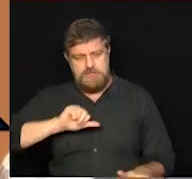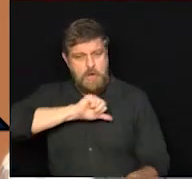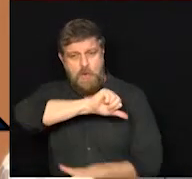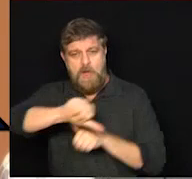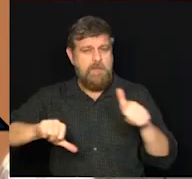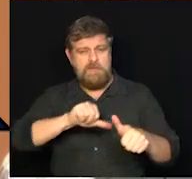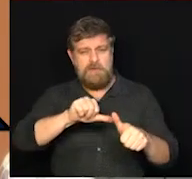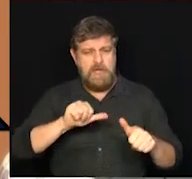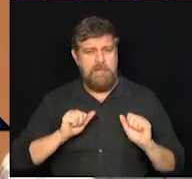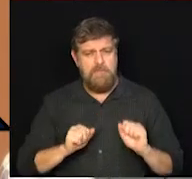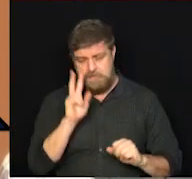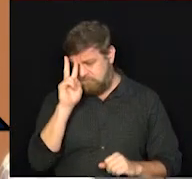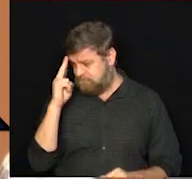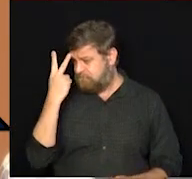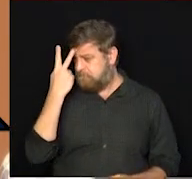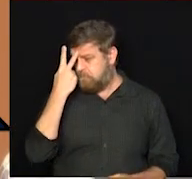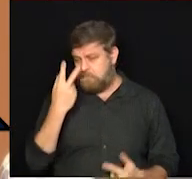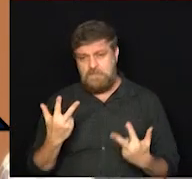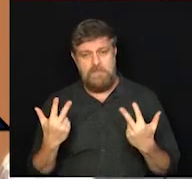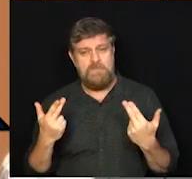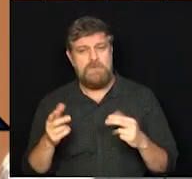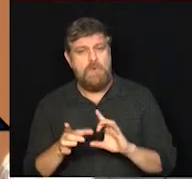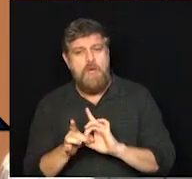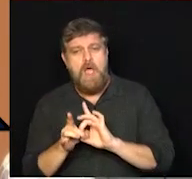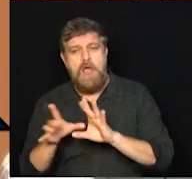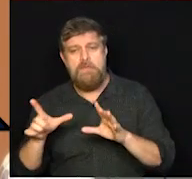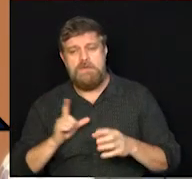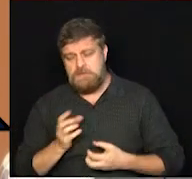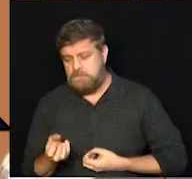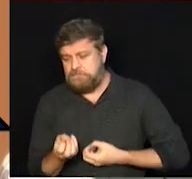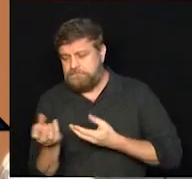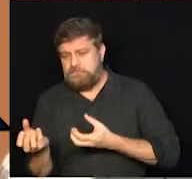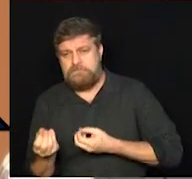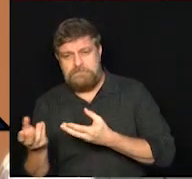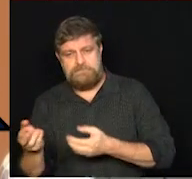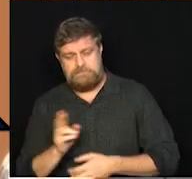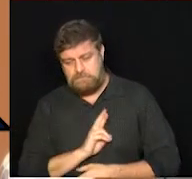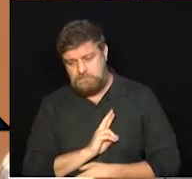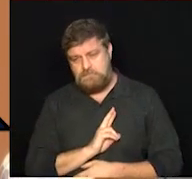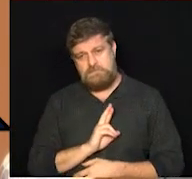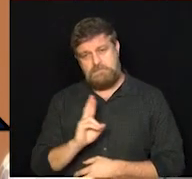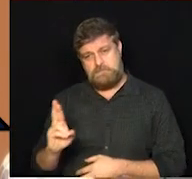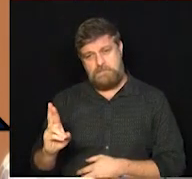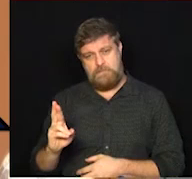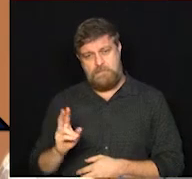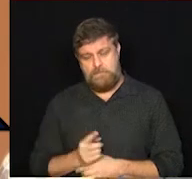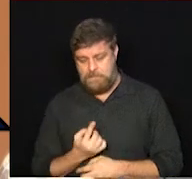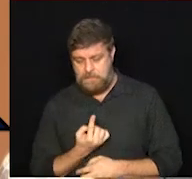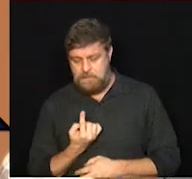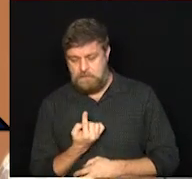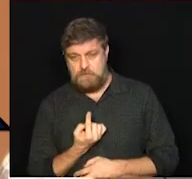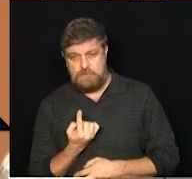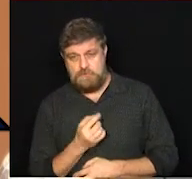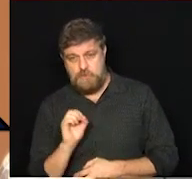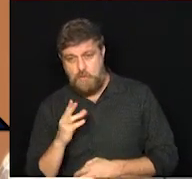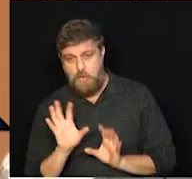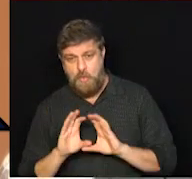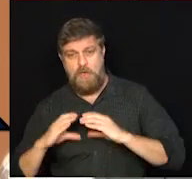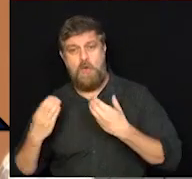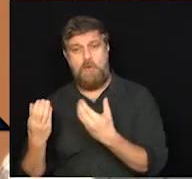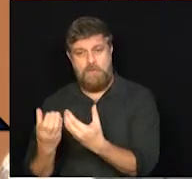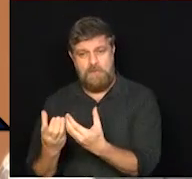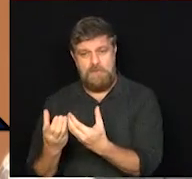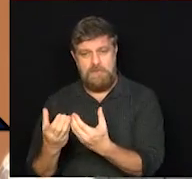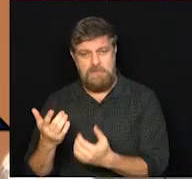convicção assim como a liberdade de manifestar a religião ou corrupção sozinho ou em comum